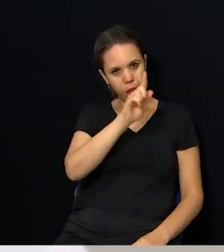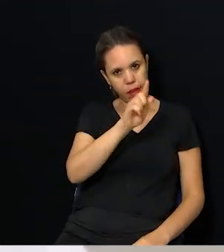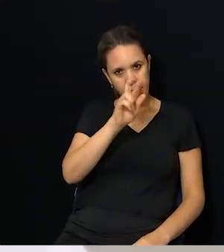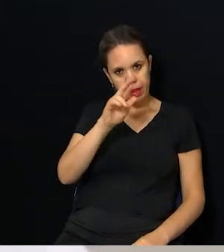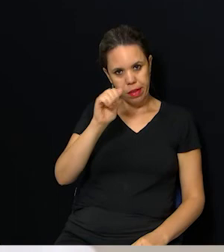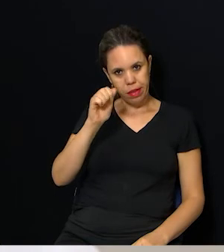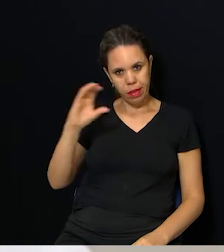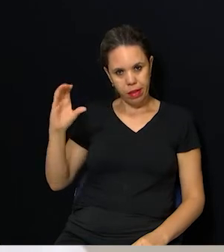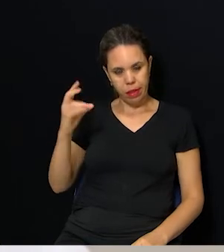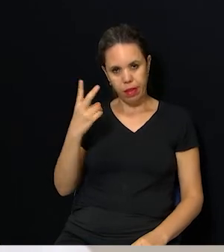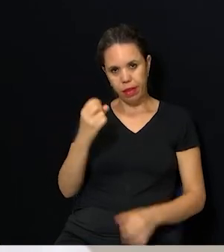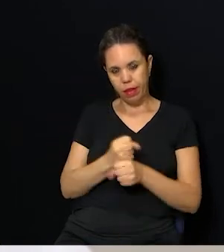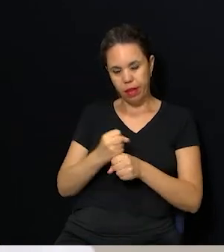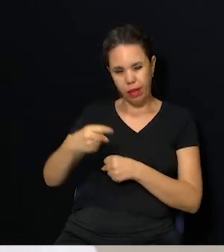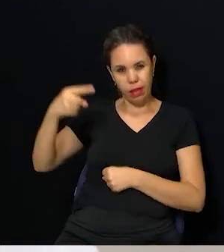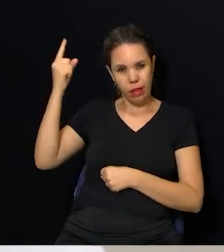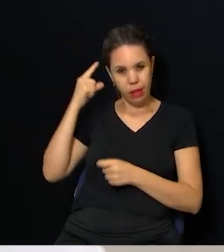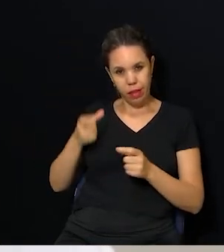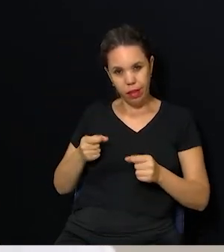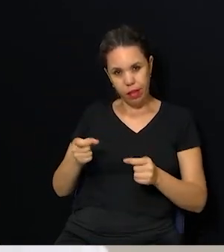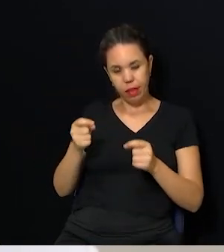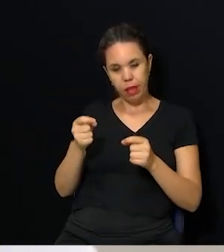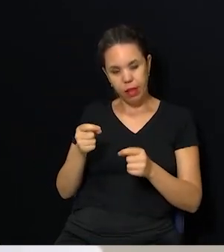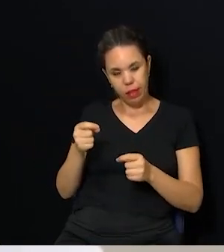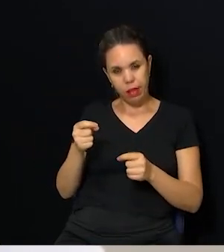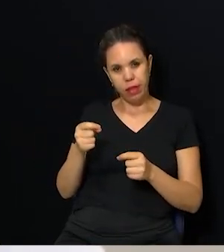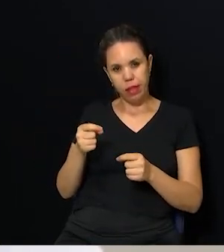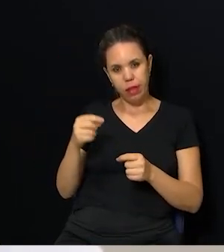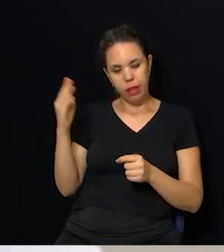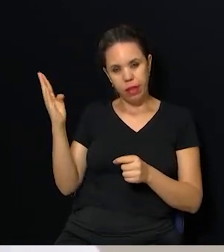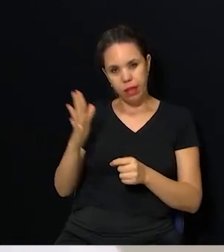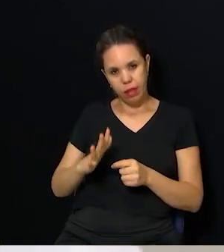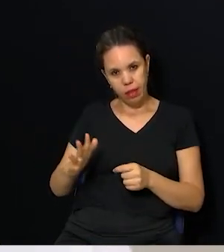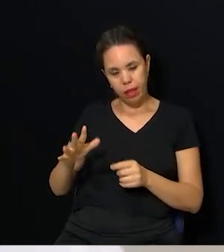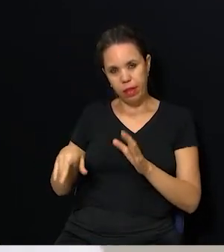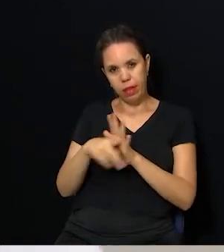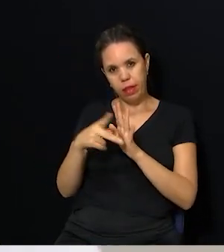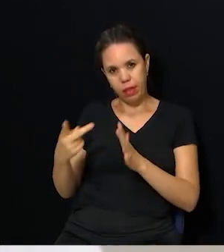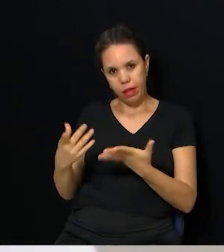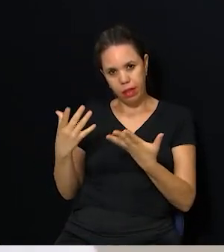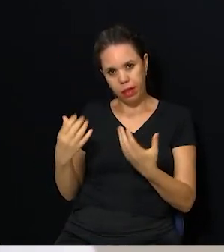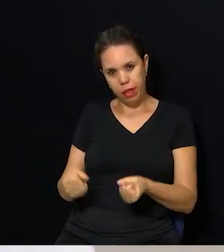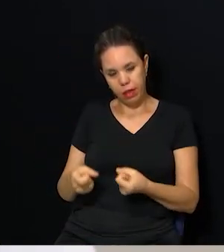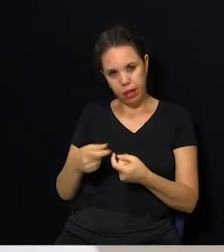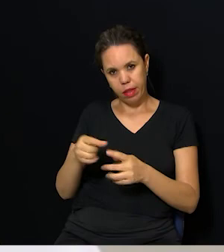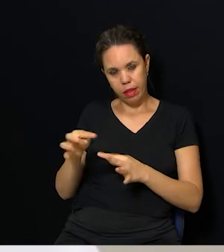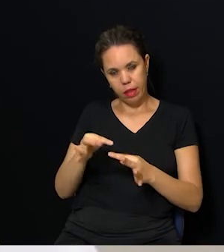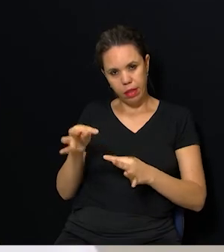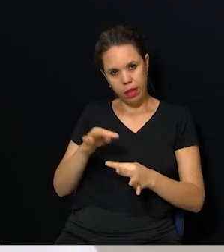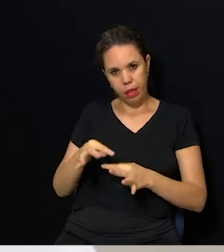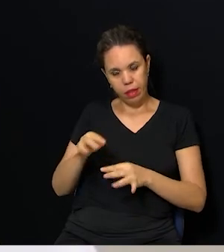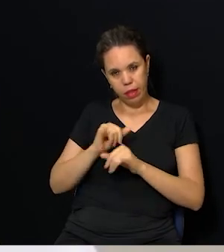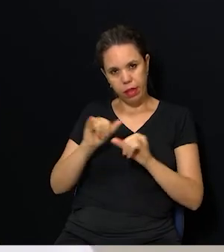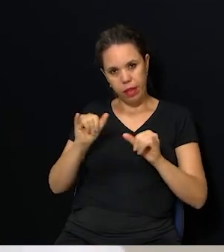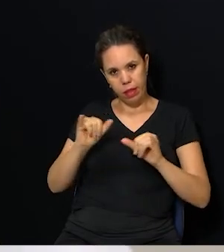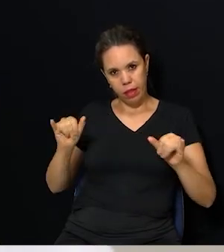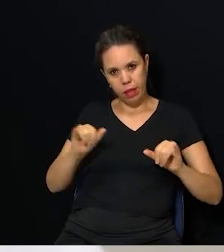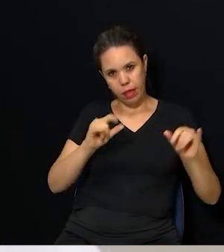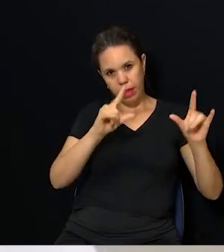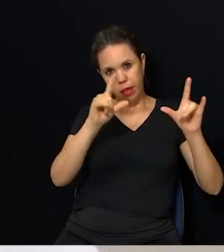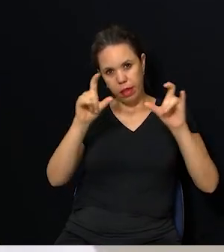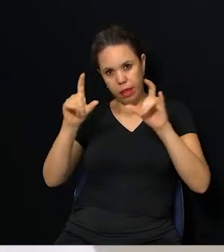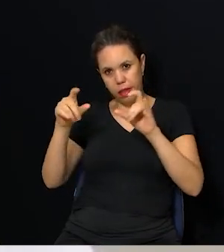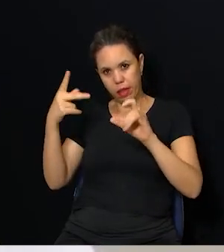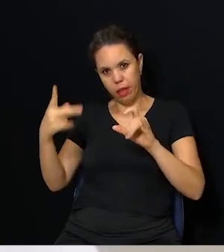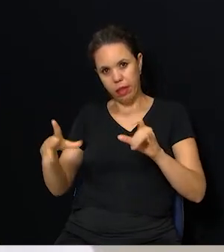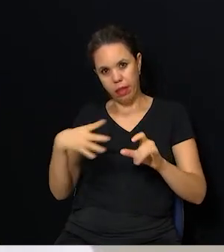de 20 anos atrás, que toda a oncologia pediátrica brasileira aderiu, a medicina brasileira aderiu, que é a campanha do Fotografe